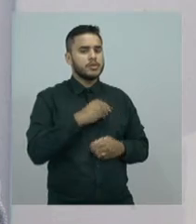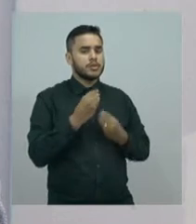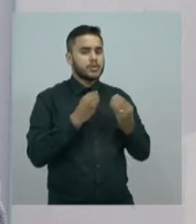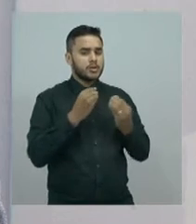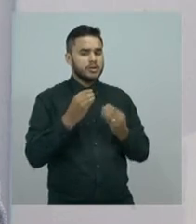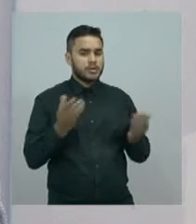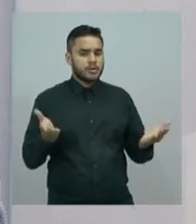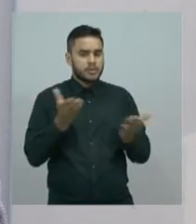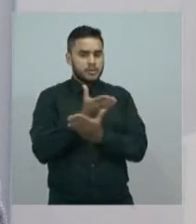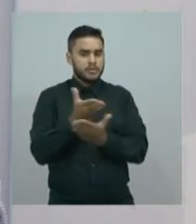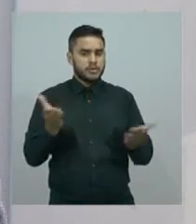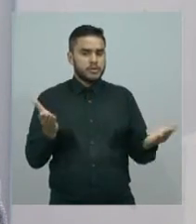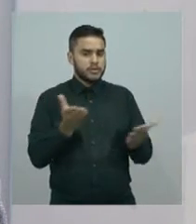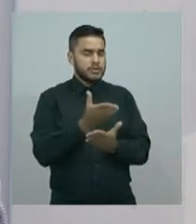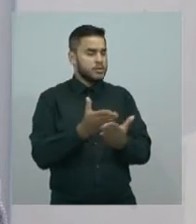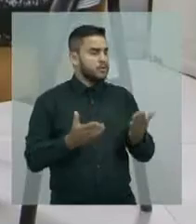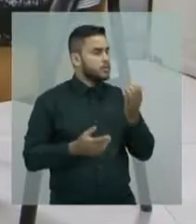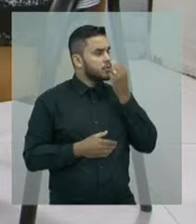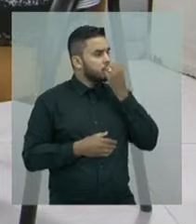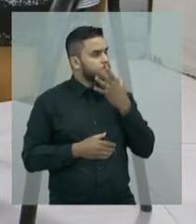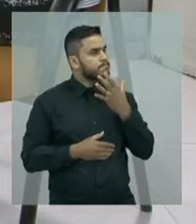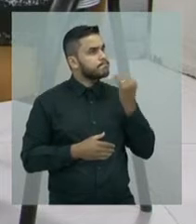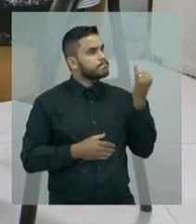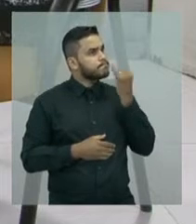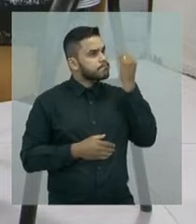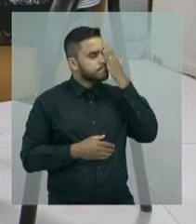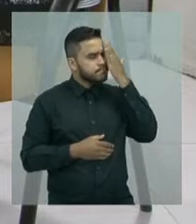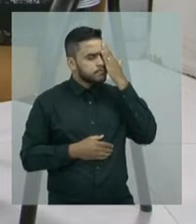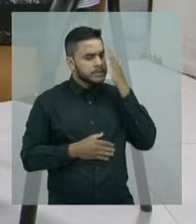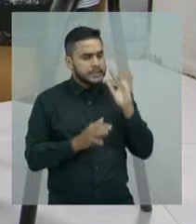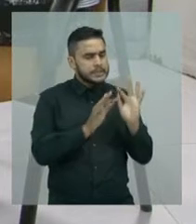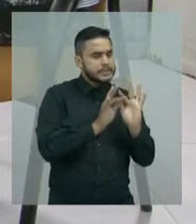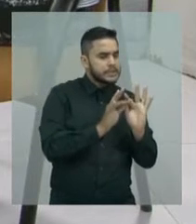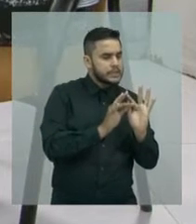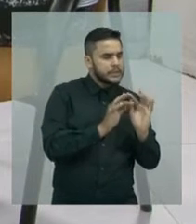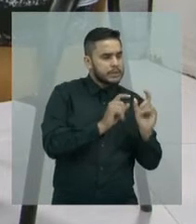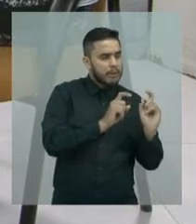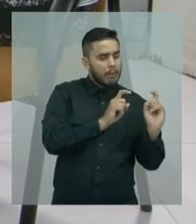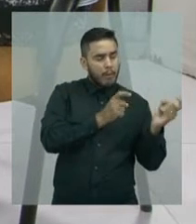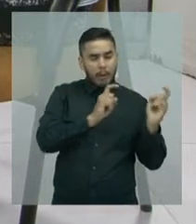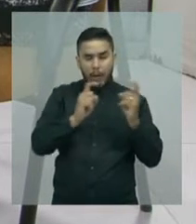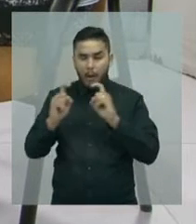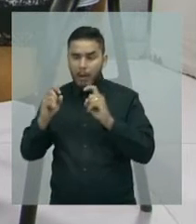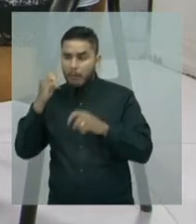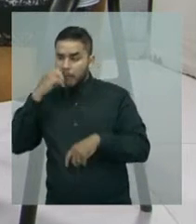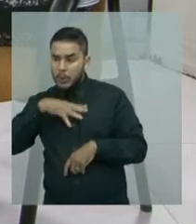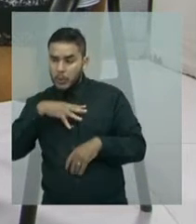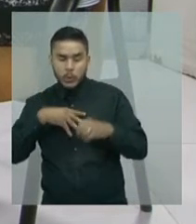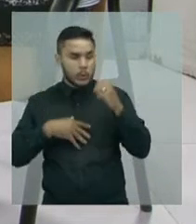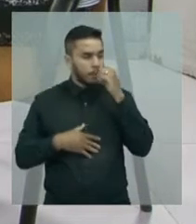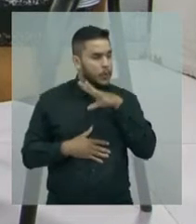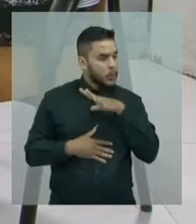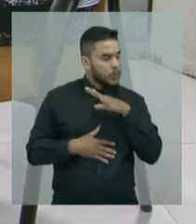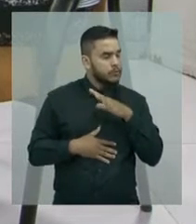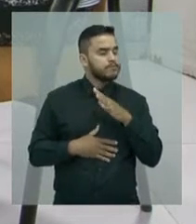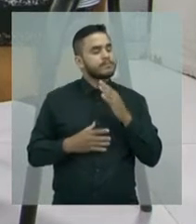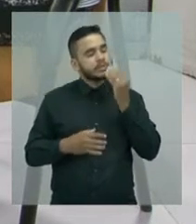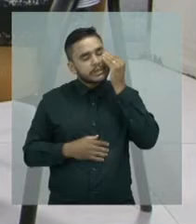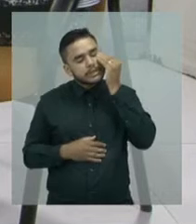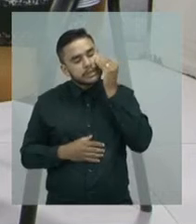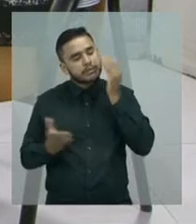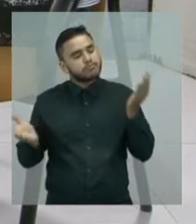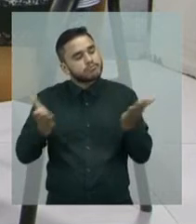da mediação, do litígio, né, que às vezes é coisa simples, às vezes não é tão simples, e a senhora acha que,